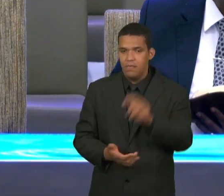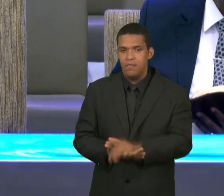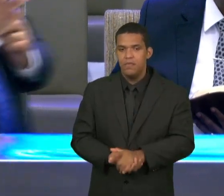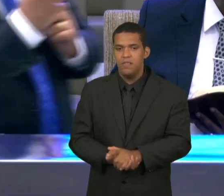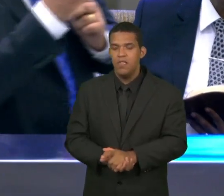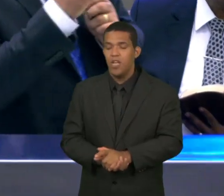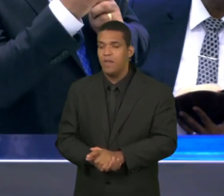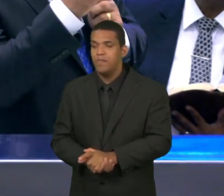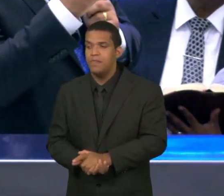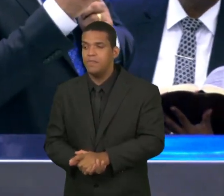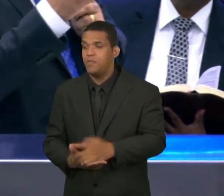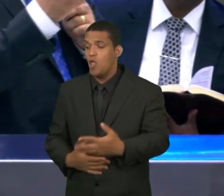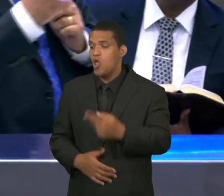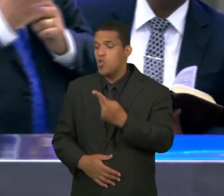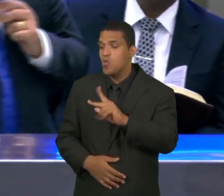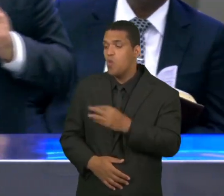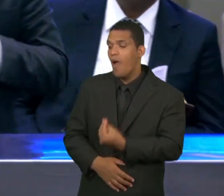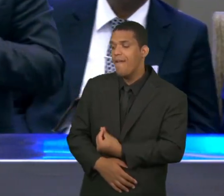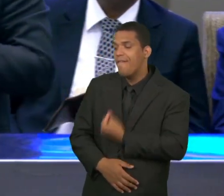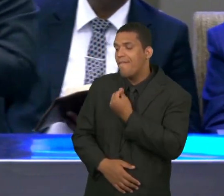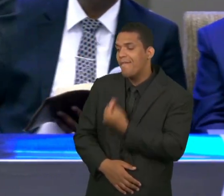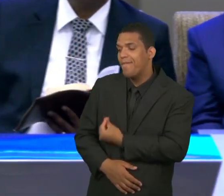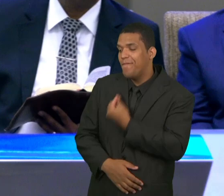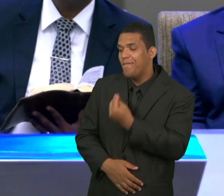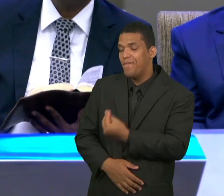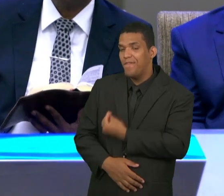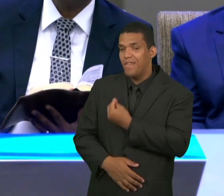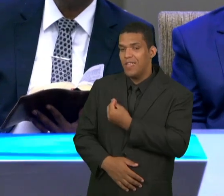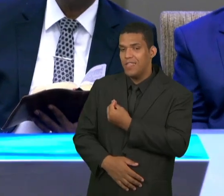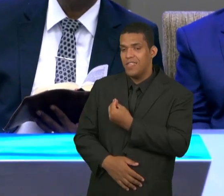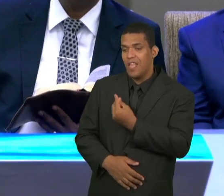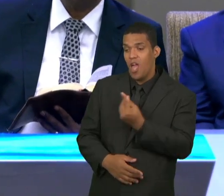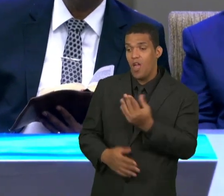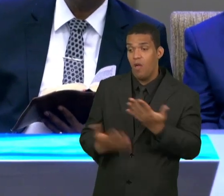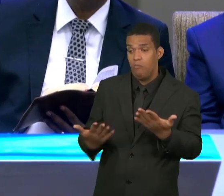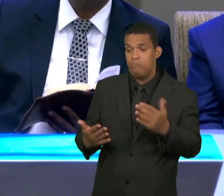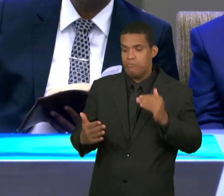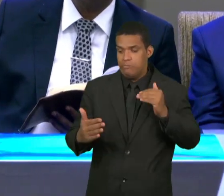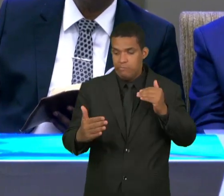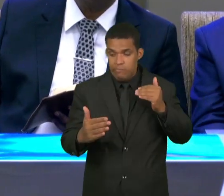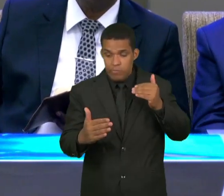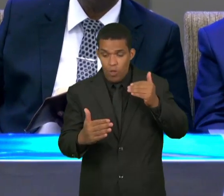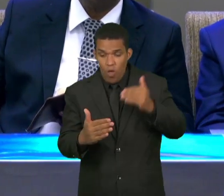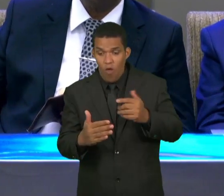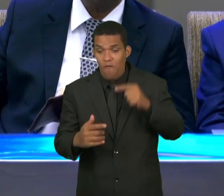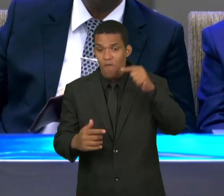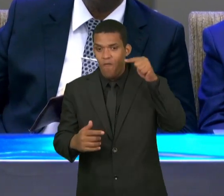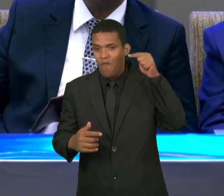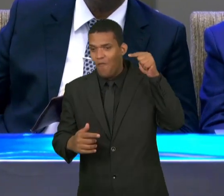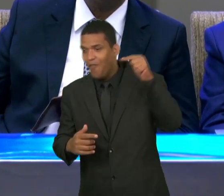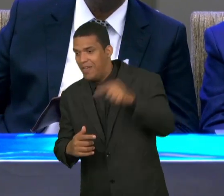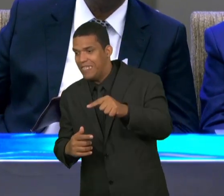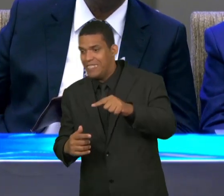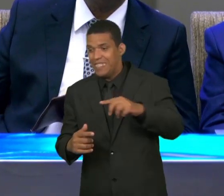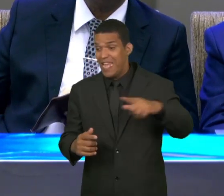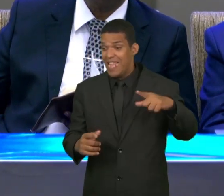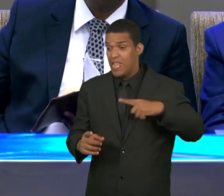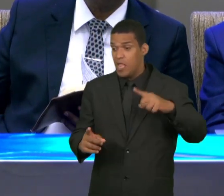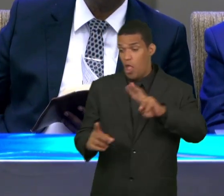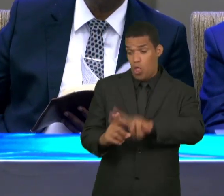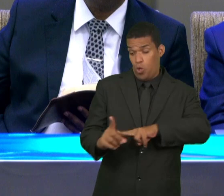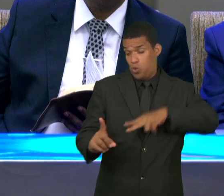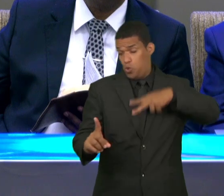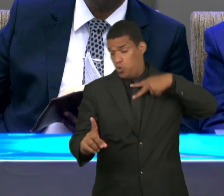Tua história, Jó, no final, tu receberás o dobro de honra,